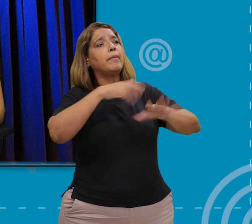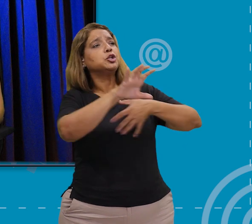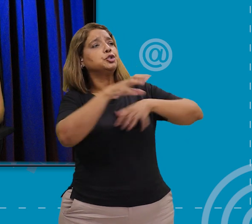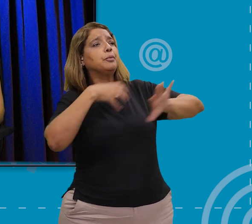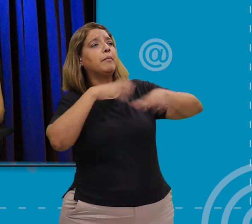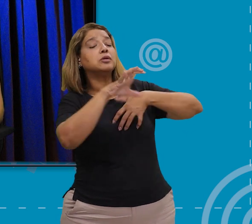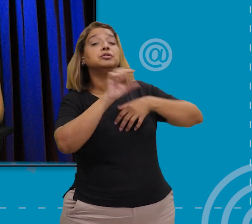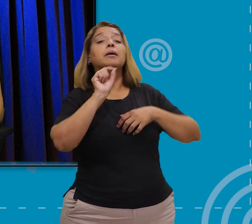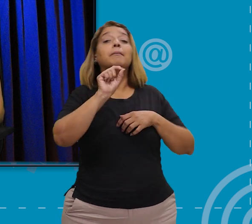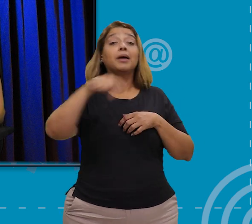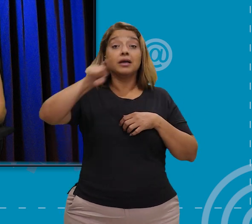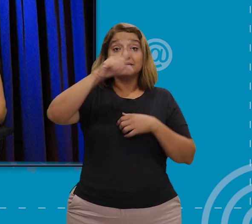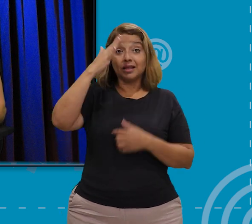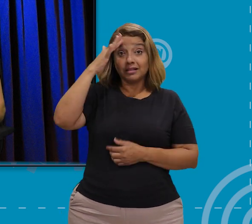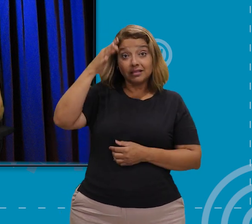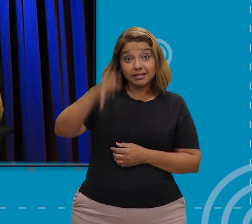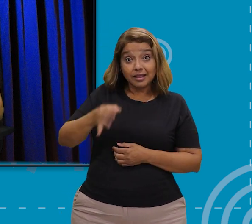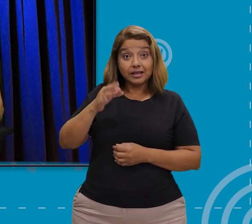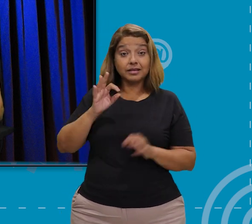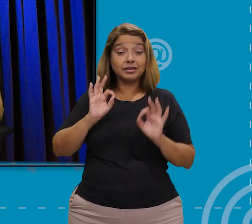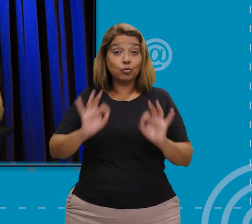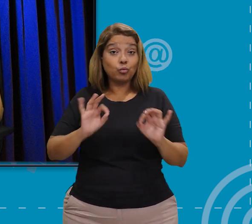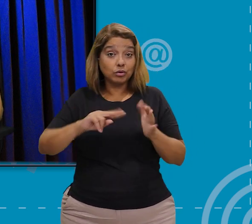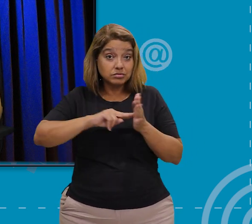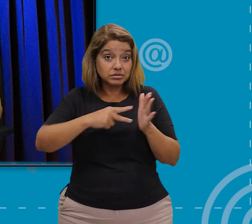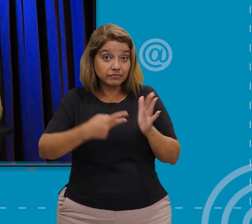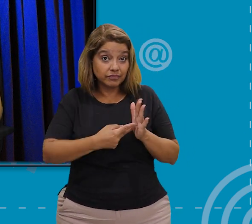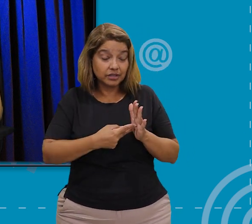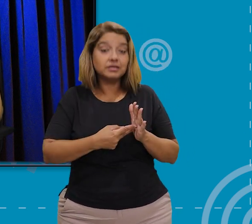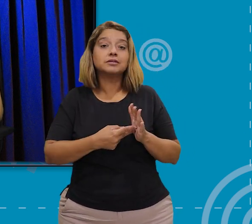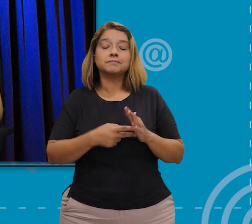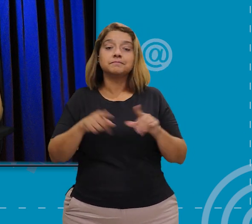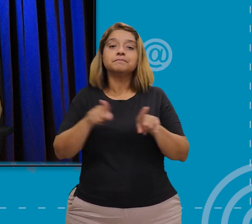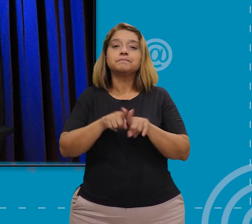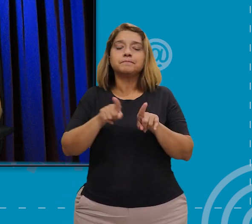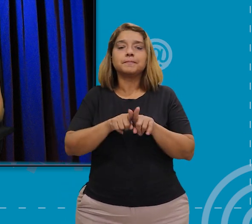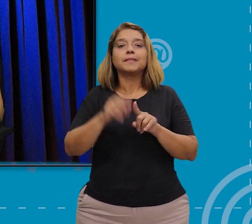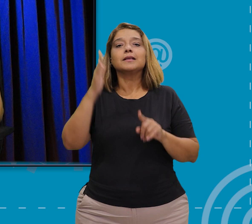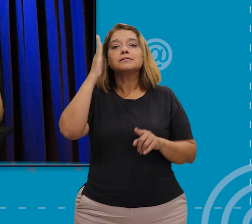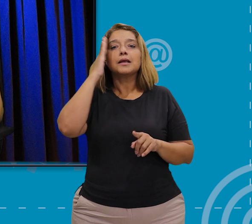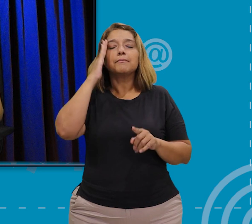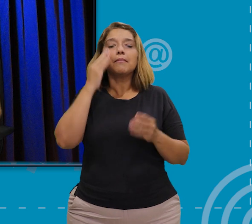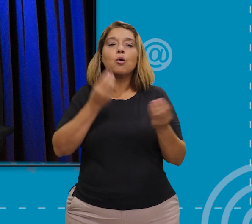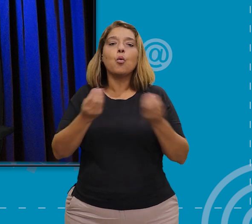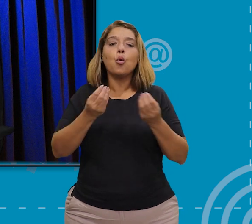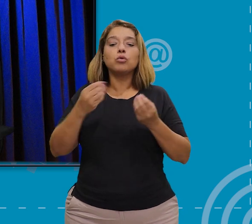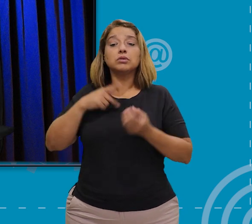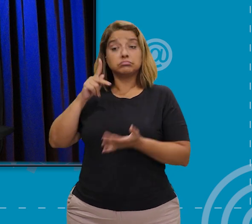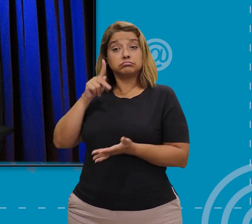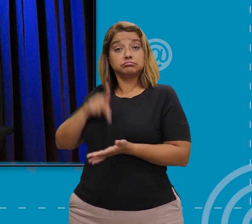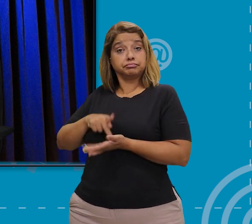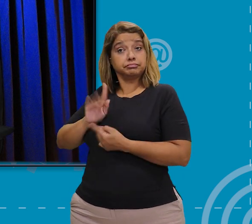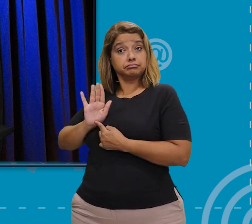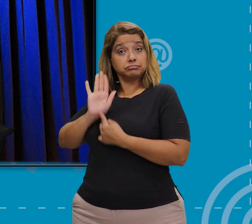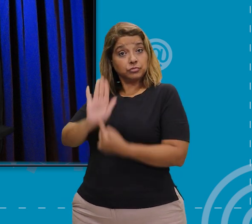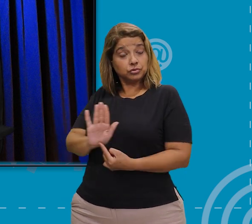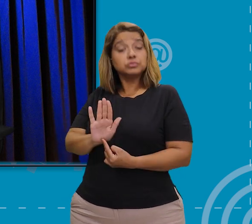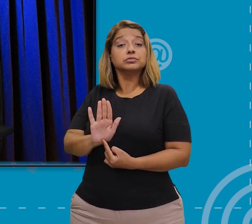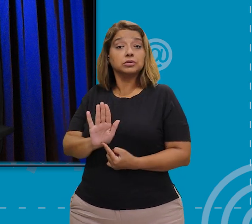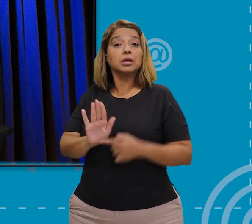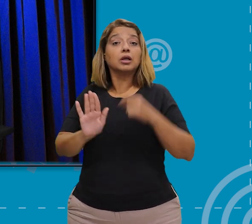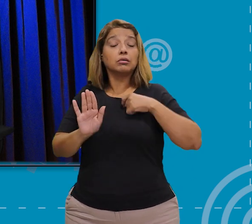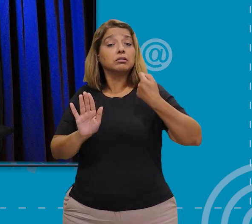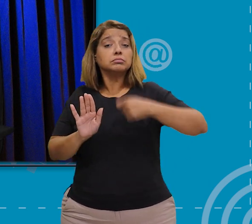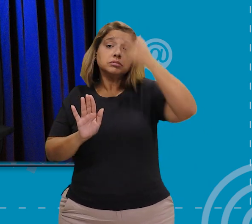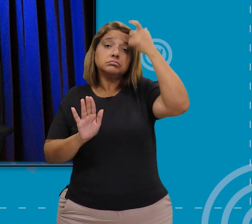que é muito além de se colocar no lugar do outro, né? A autenticidade, que é quando eu preciso me comunicar com